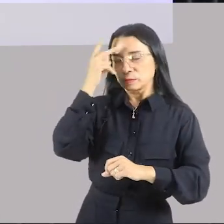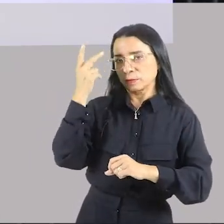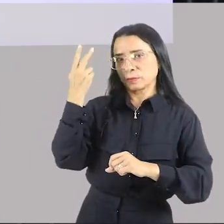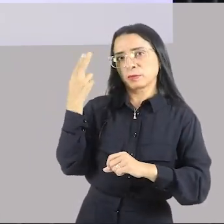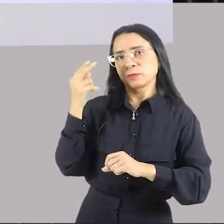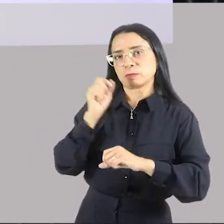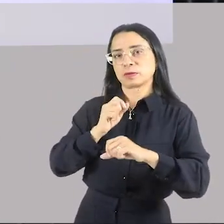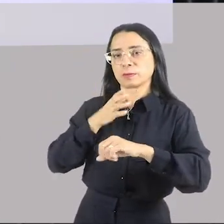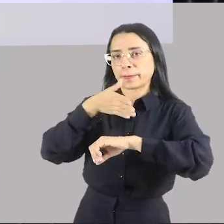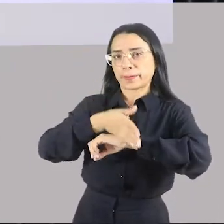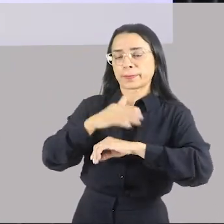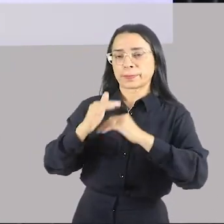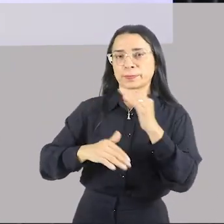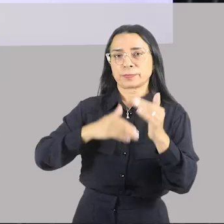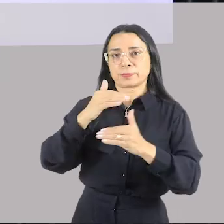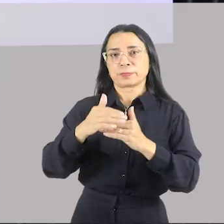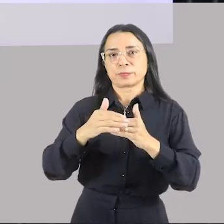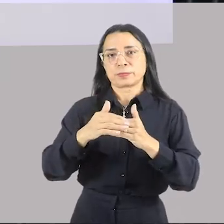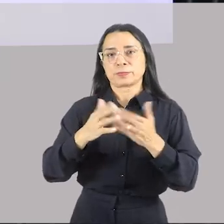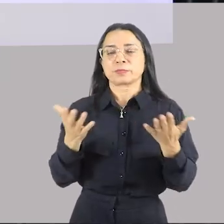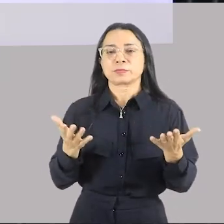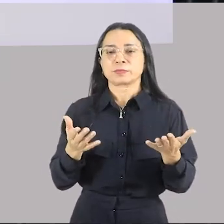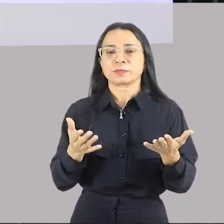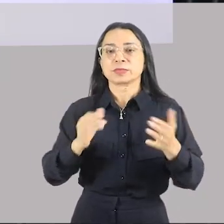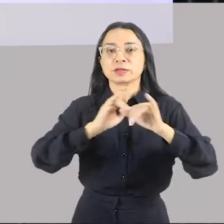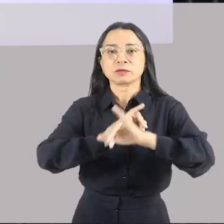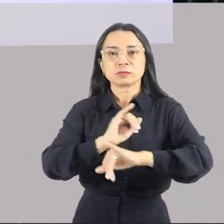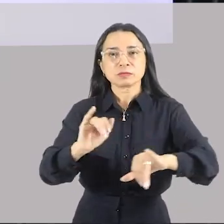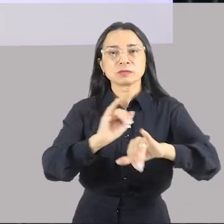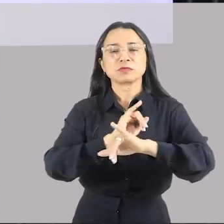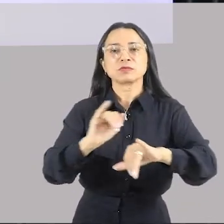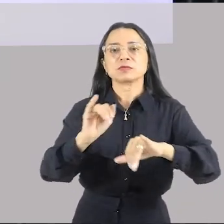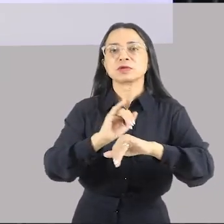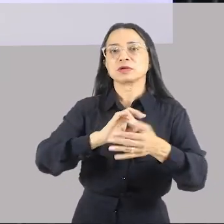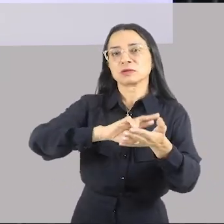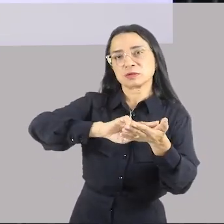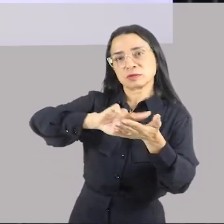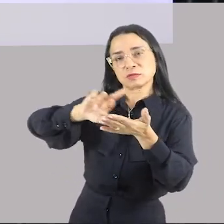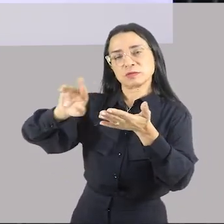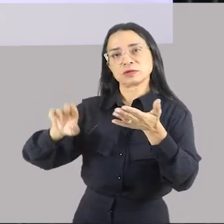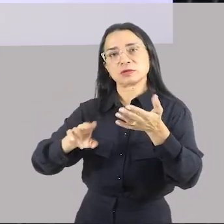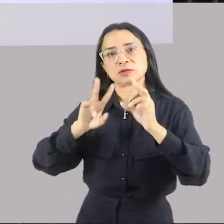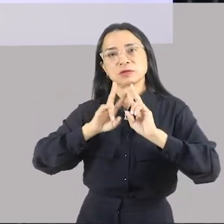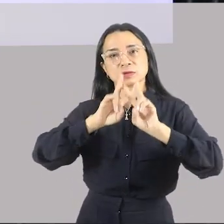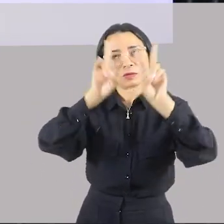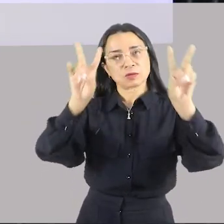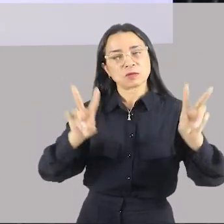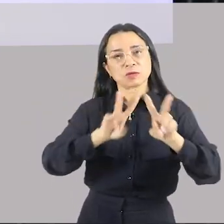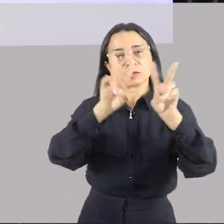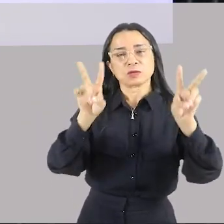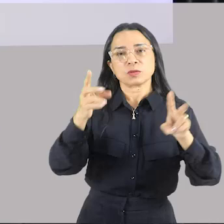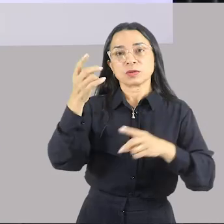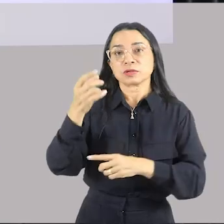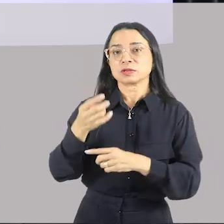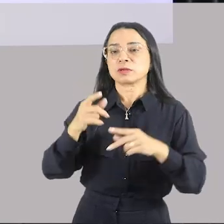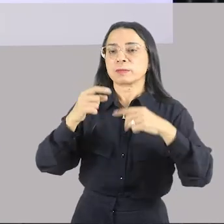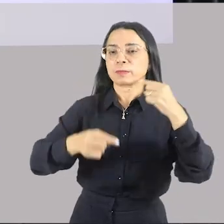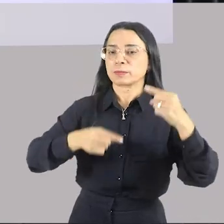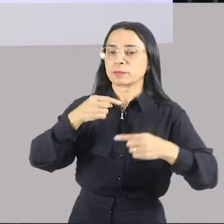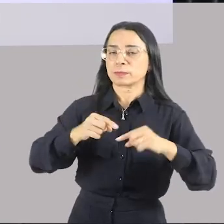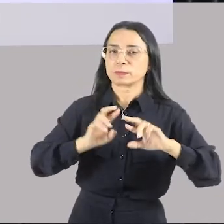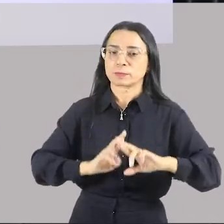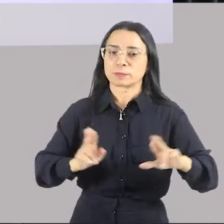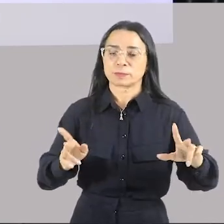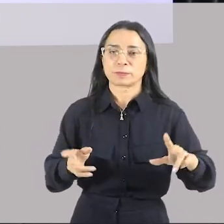assim a diversidade, a pluralidade de opiniões, de ideias, de visões políticas diferentes. E aí vamos